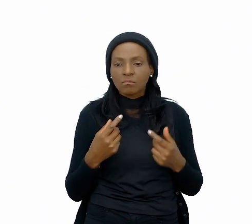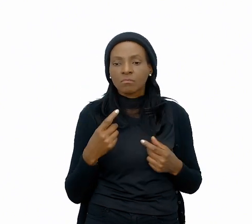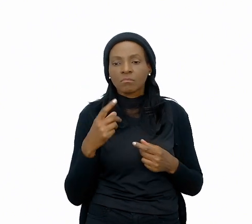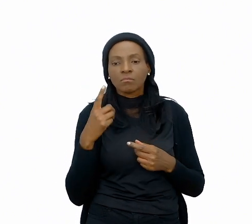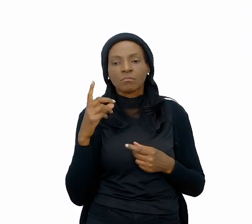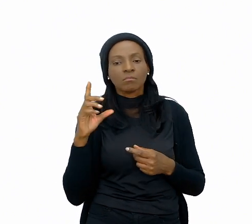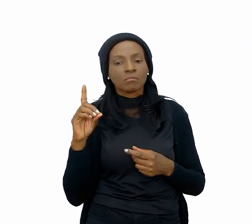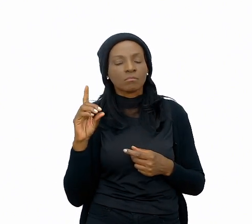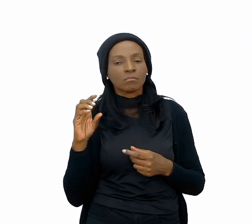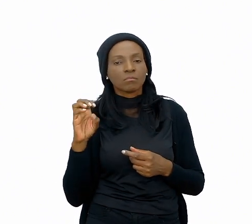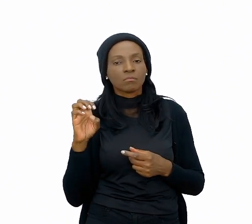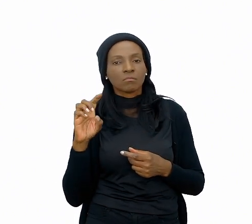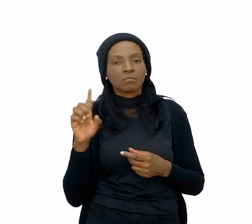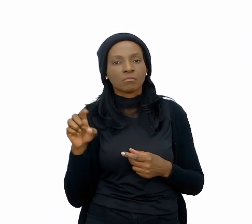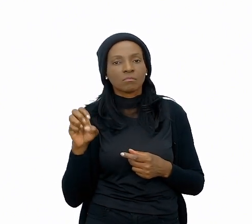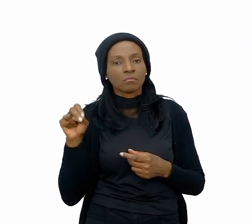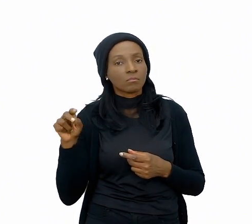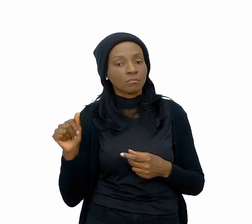né? Então,